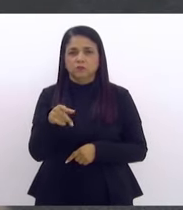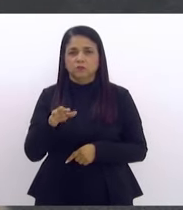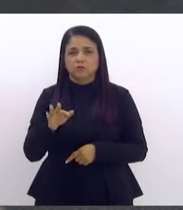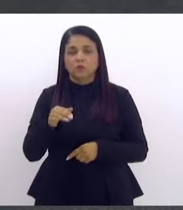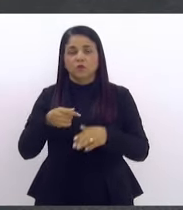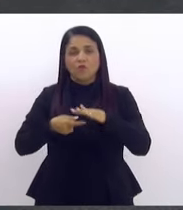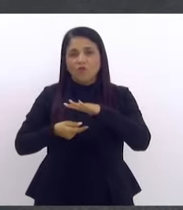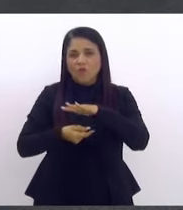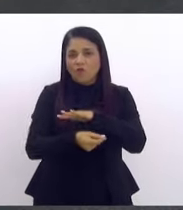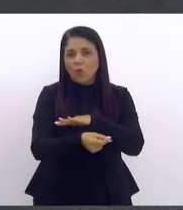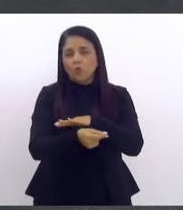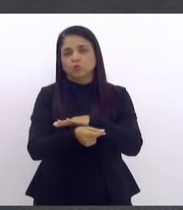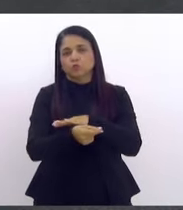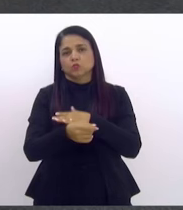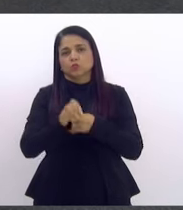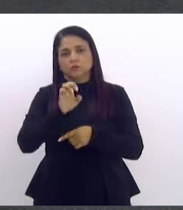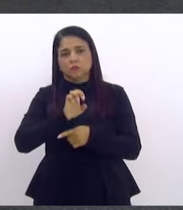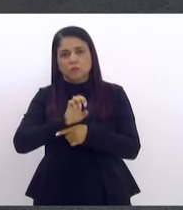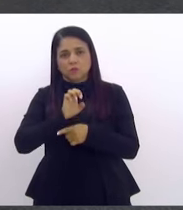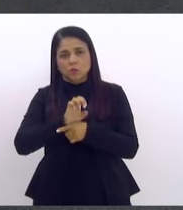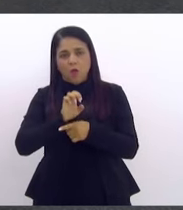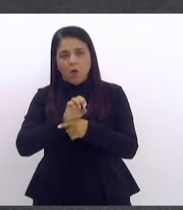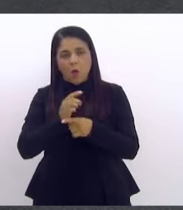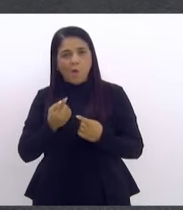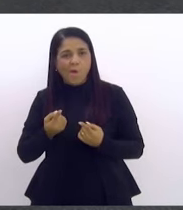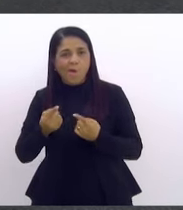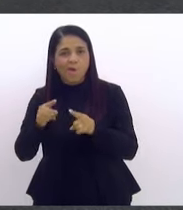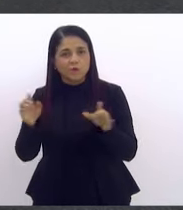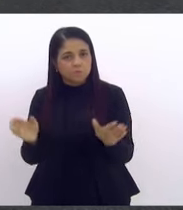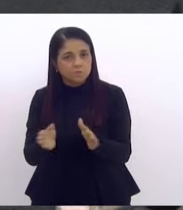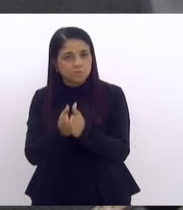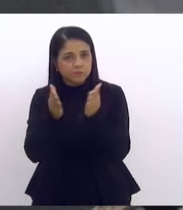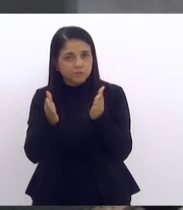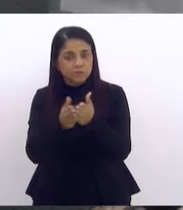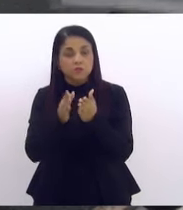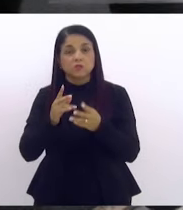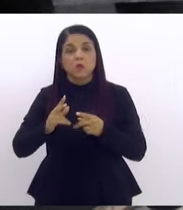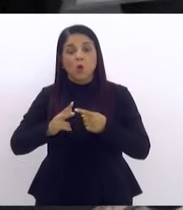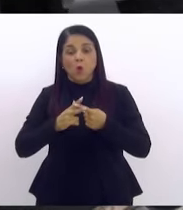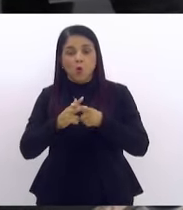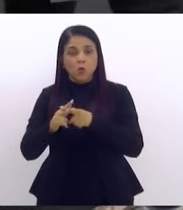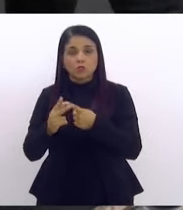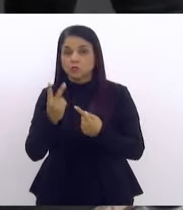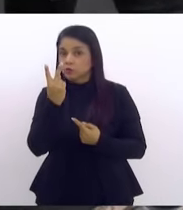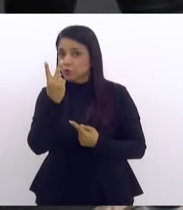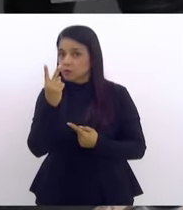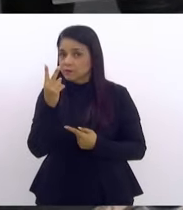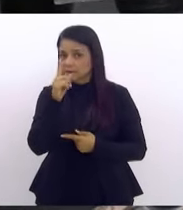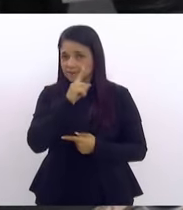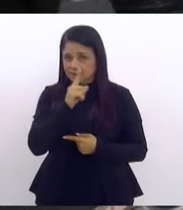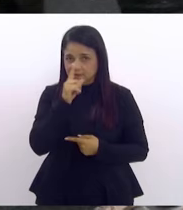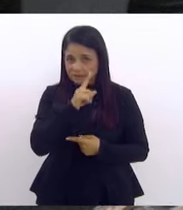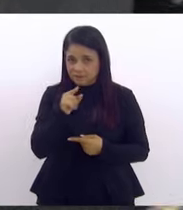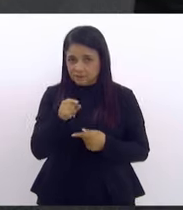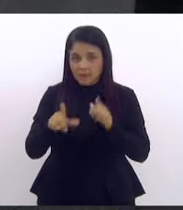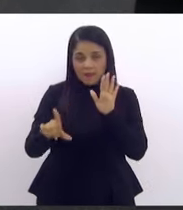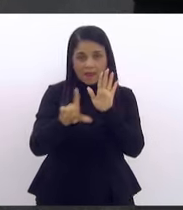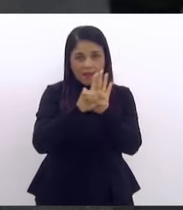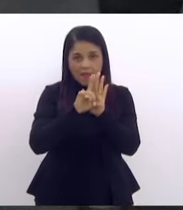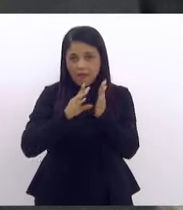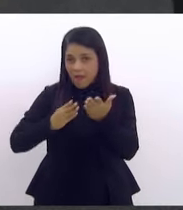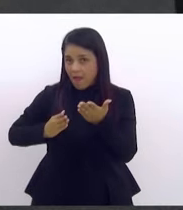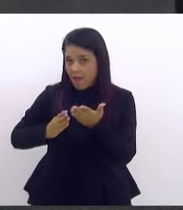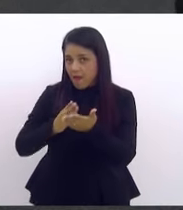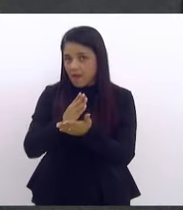Estadual de Combate à Pobreza. Por quê? Porque ele está corrigindo 2 erros da lei